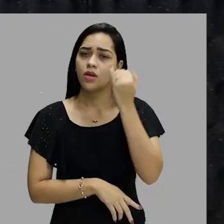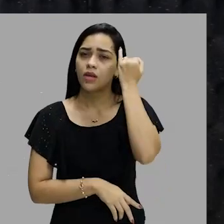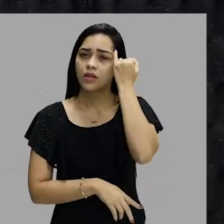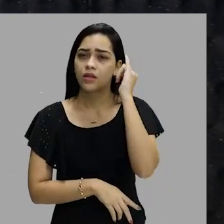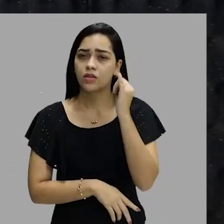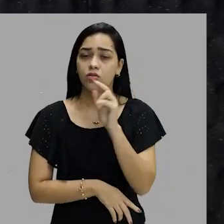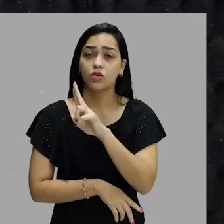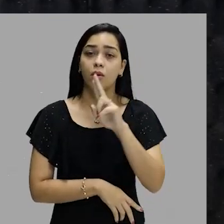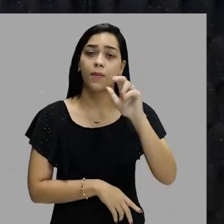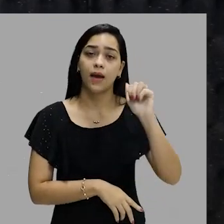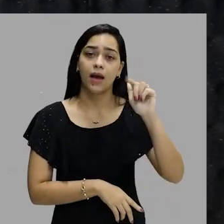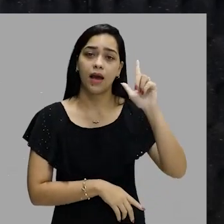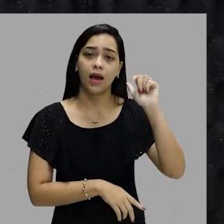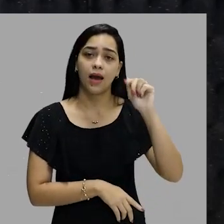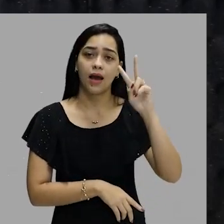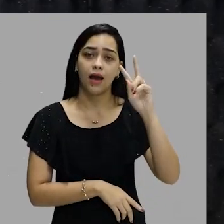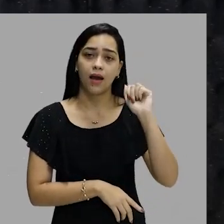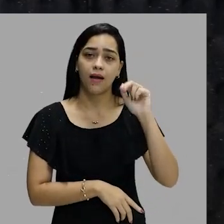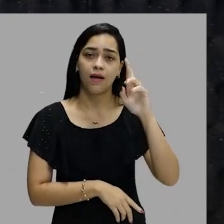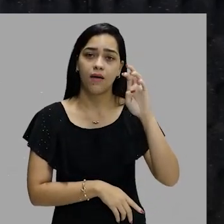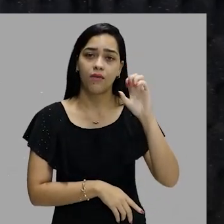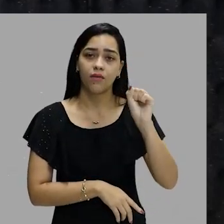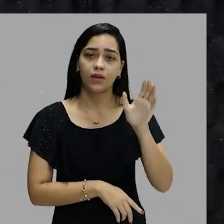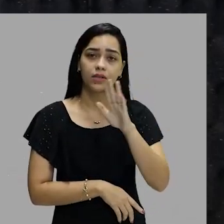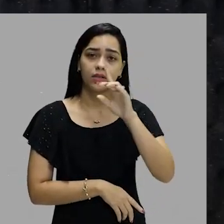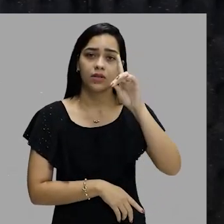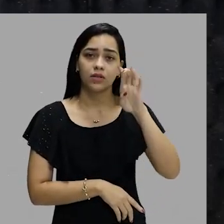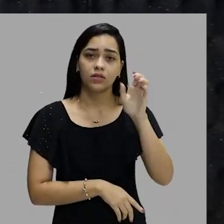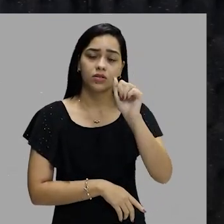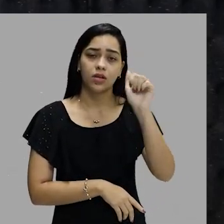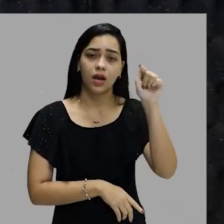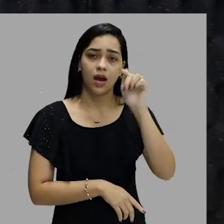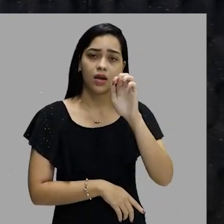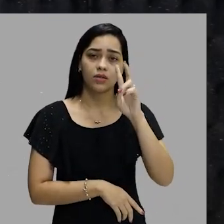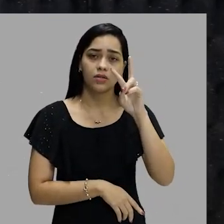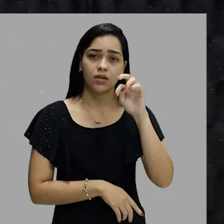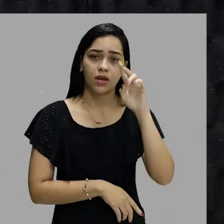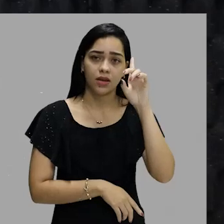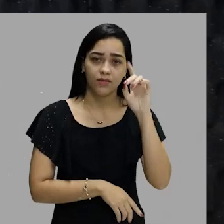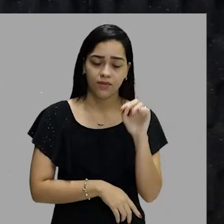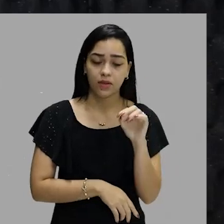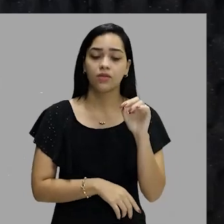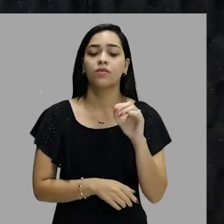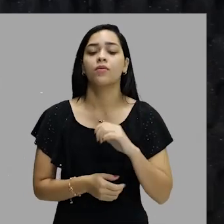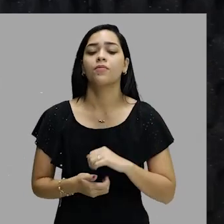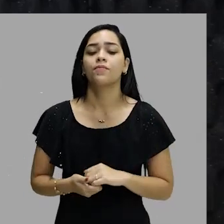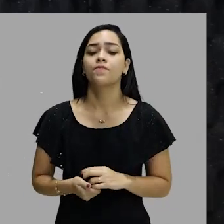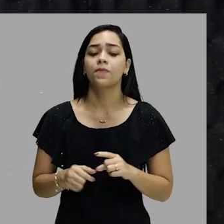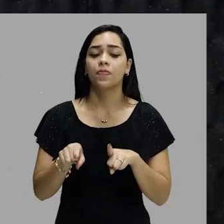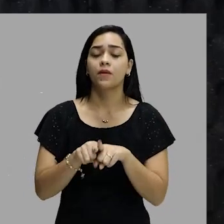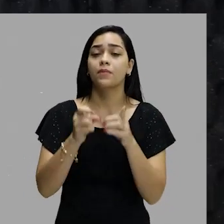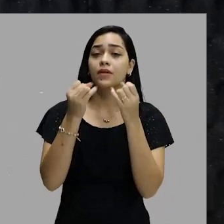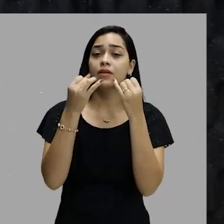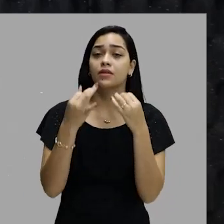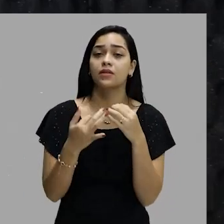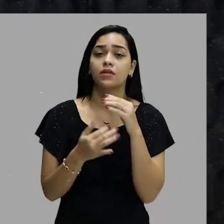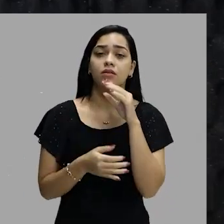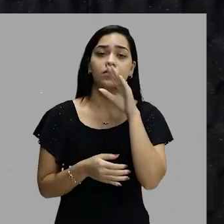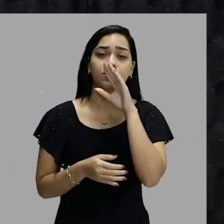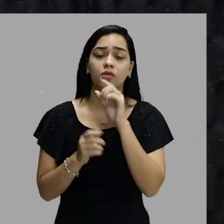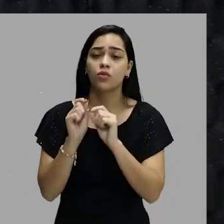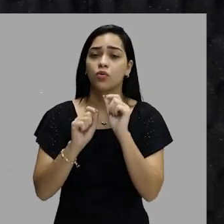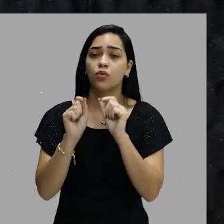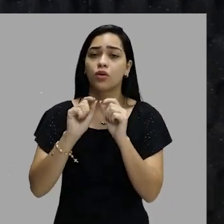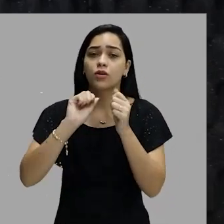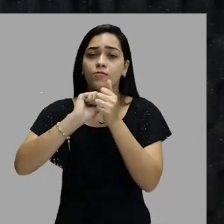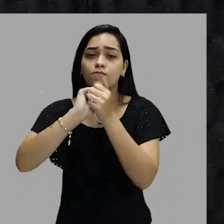do Álvares de Azevedo, é importante você identificar a geração, tá certo? E ele fala que os lábios me